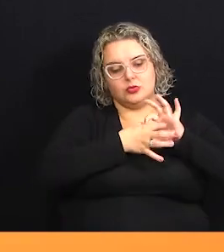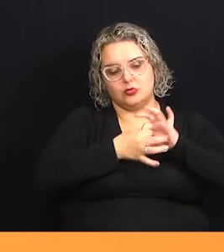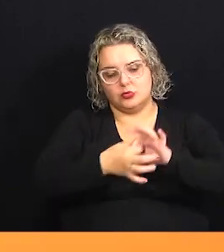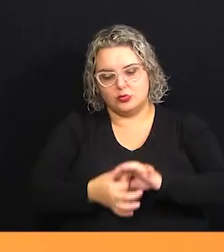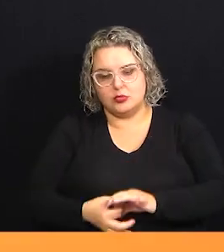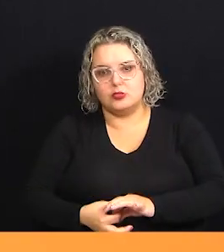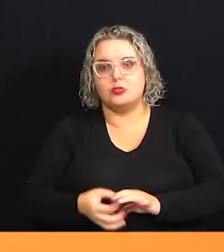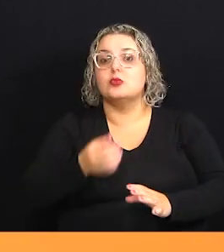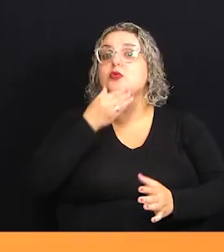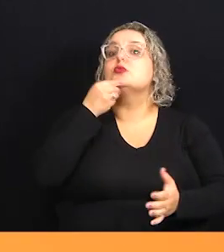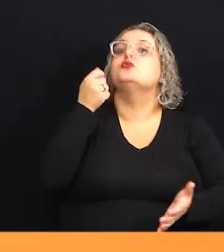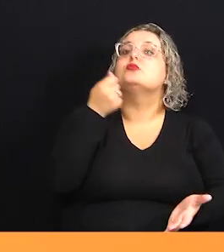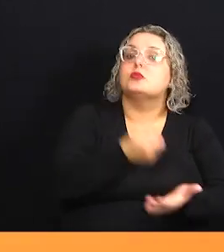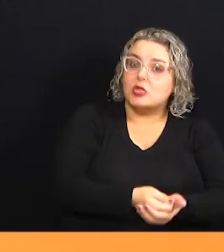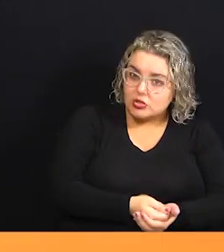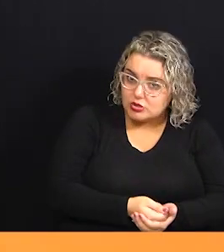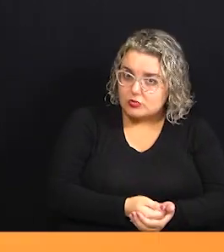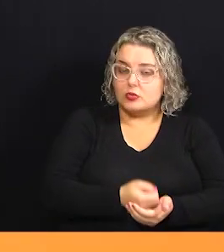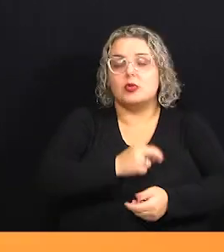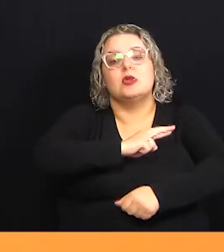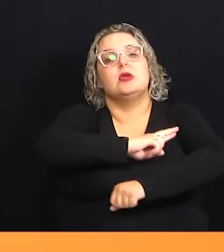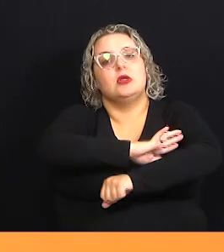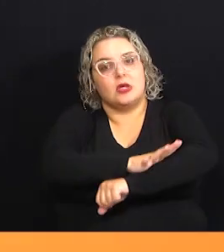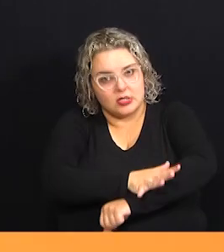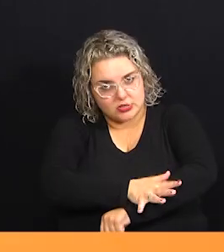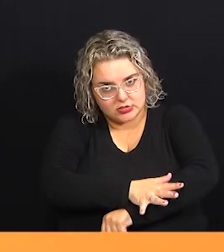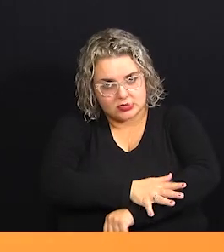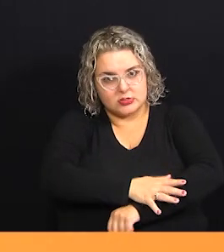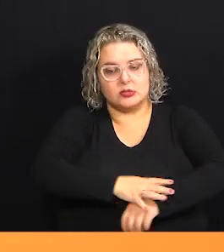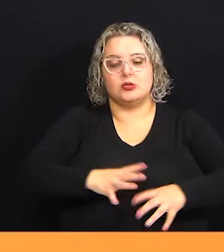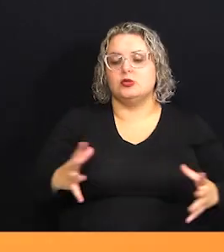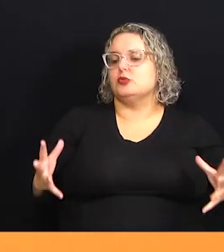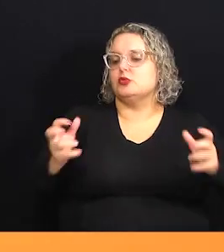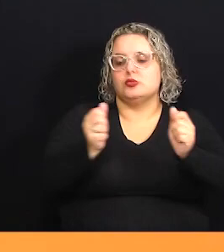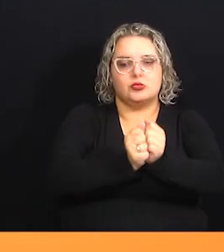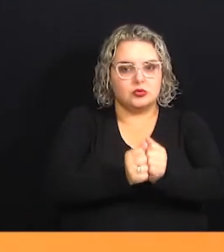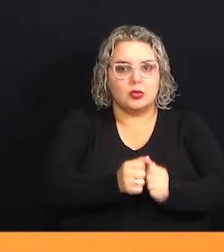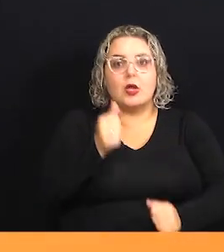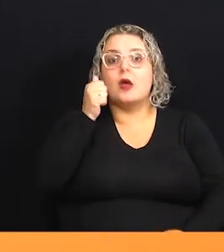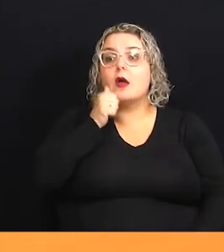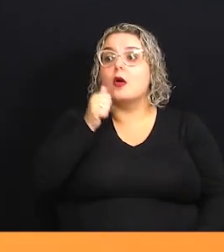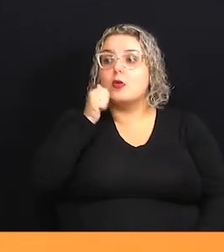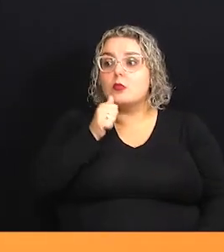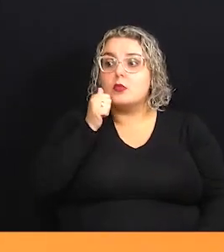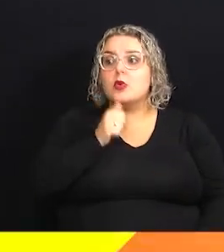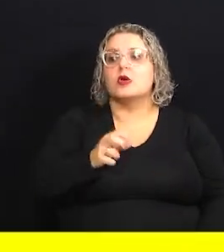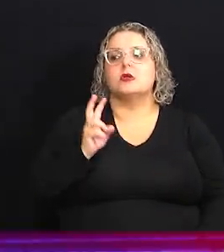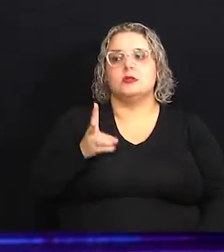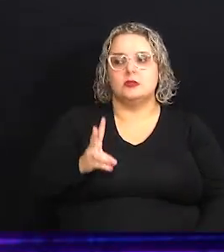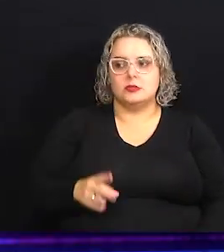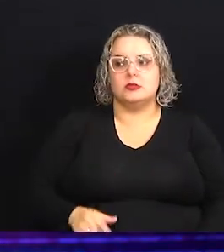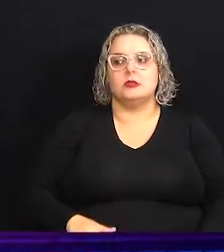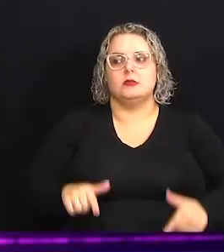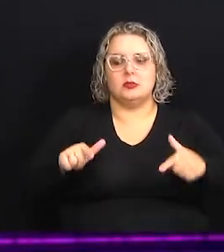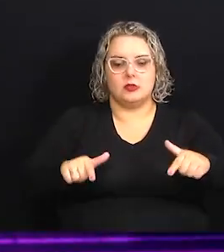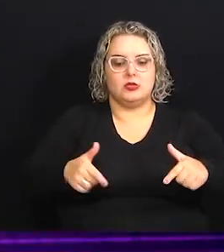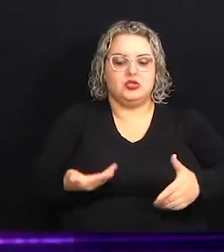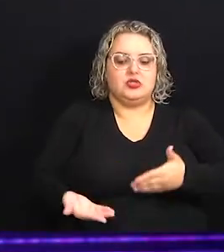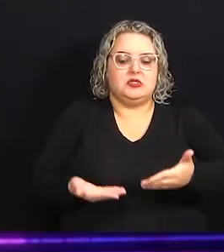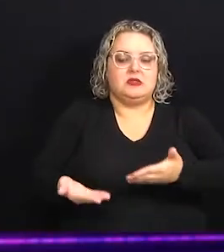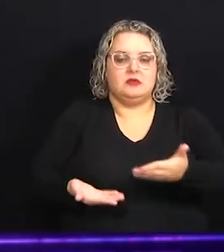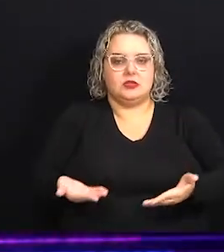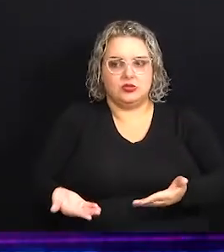Num contexto de machismo e racismo, né? Tudo junto, onde as mulheres estavam sempre em espaço